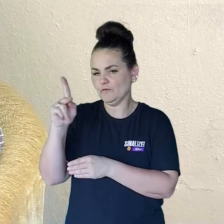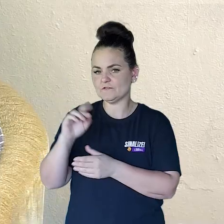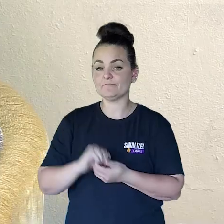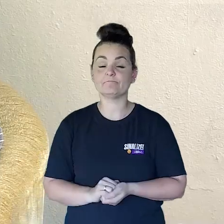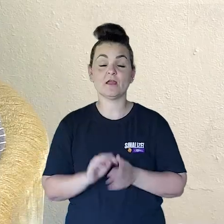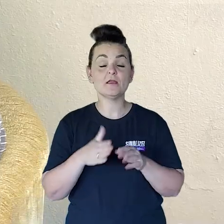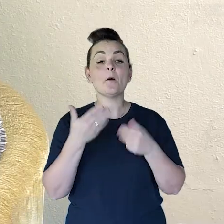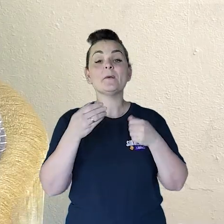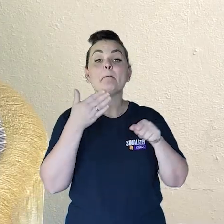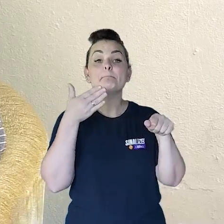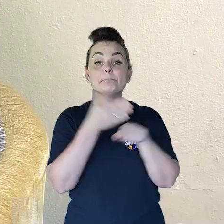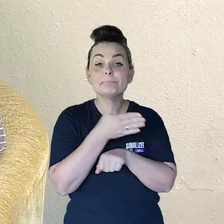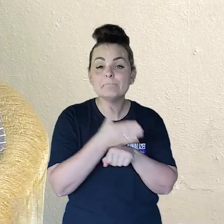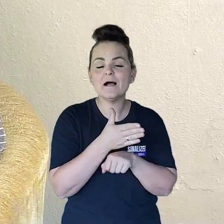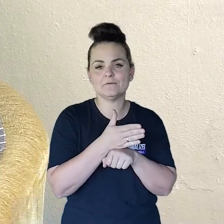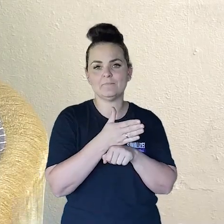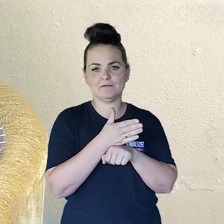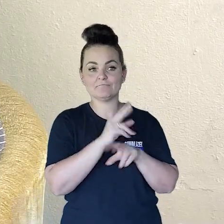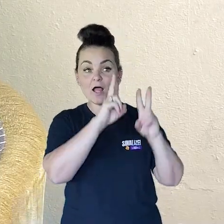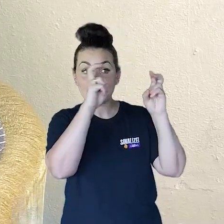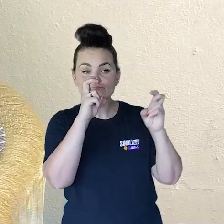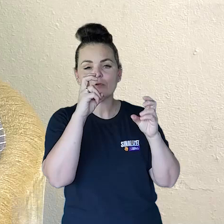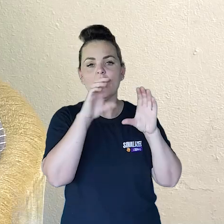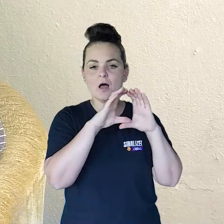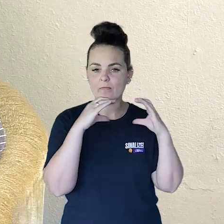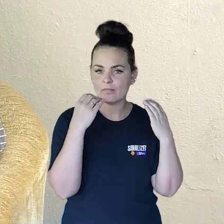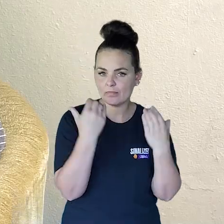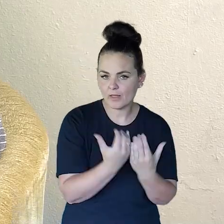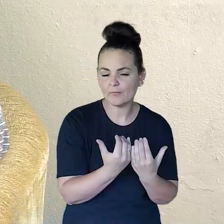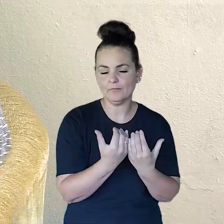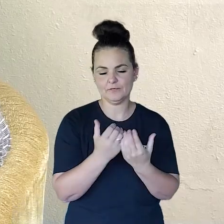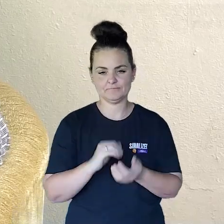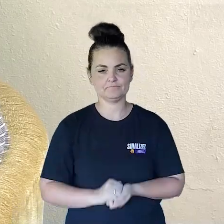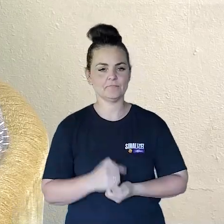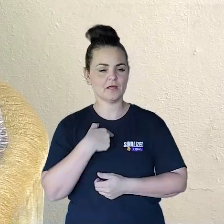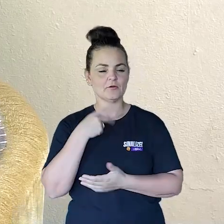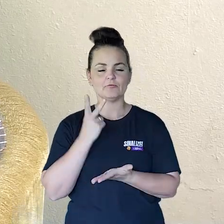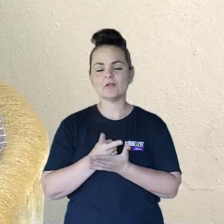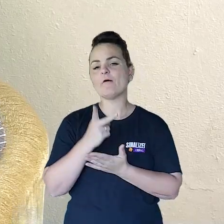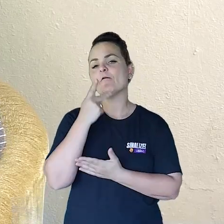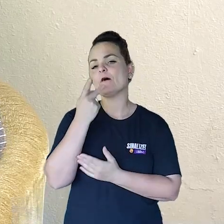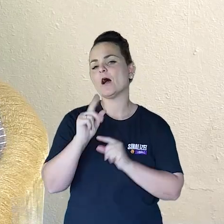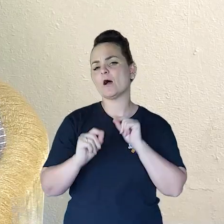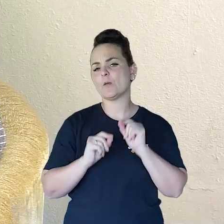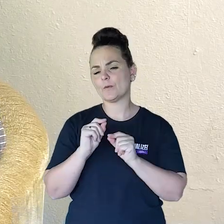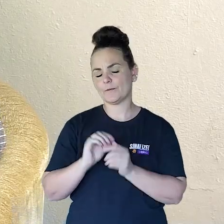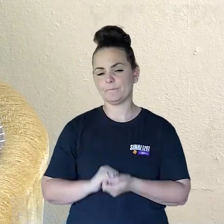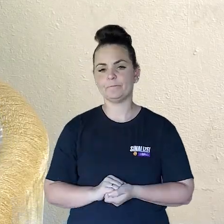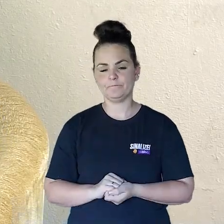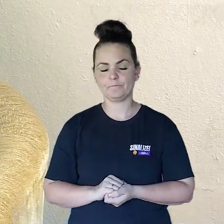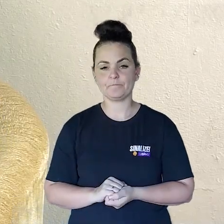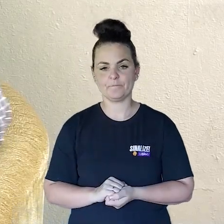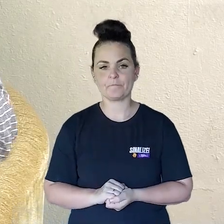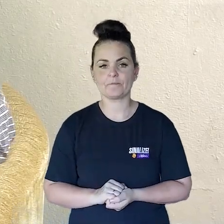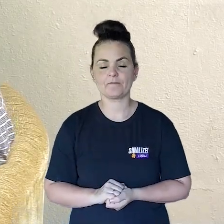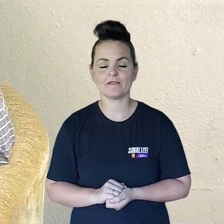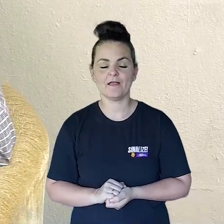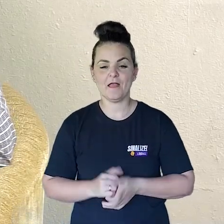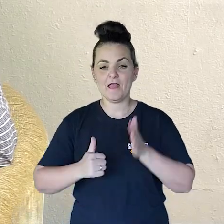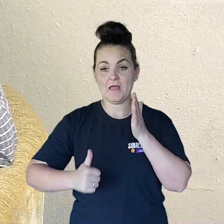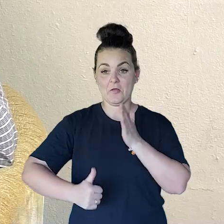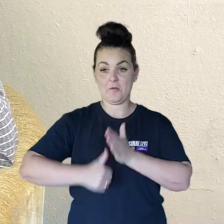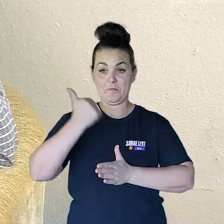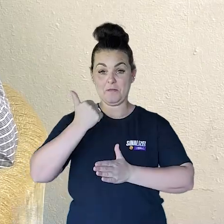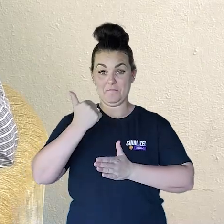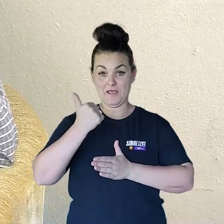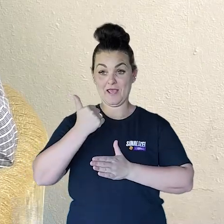comunidade. Eu vejo que o vereador, e eu sempre falo isso também, é o primeiro que leva